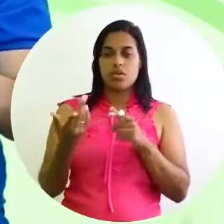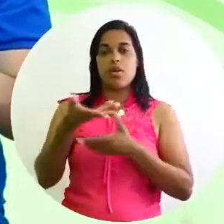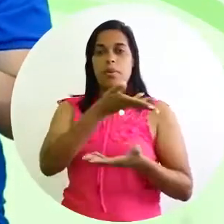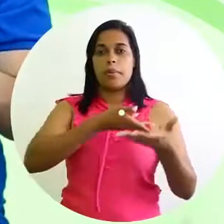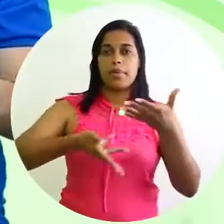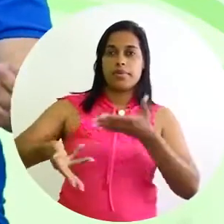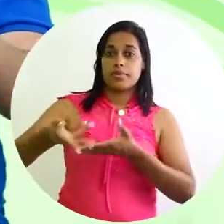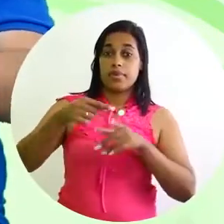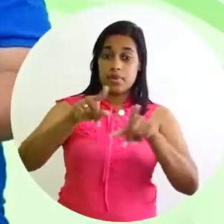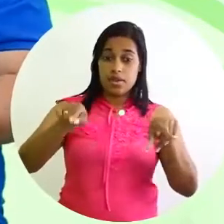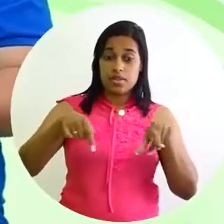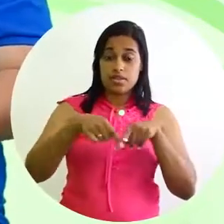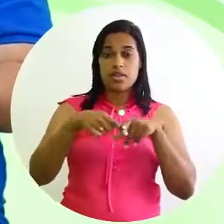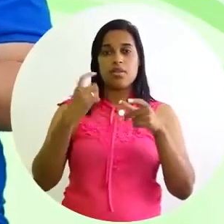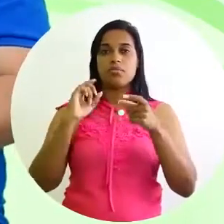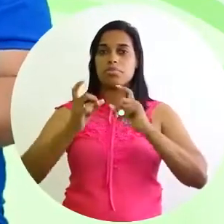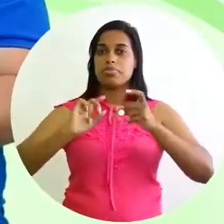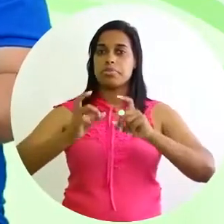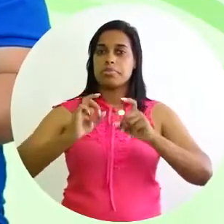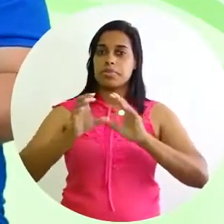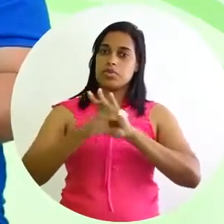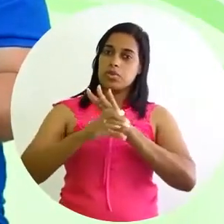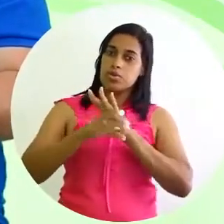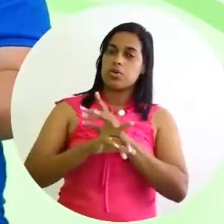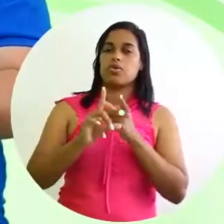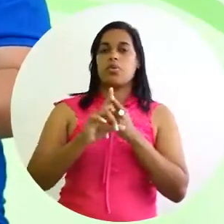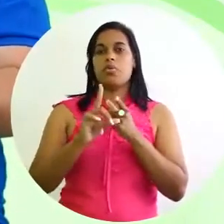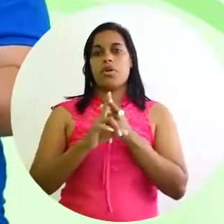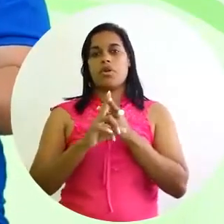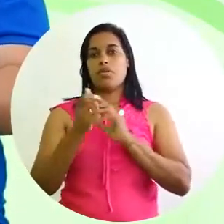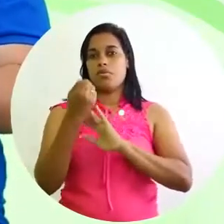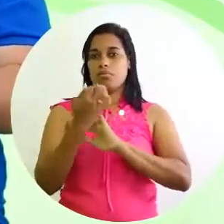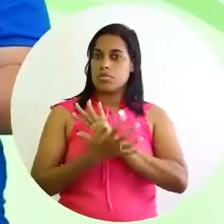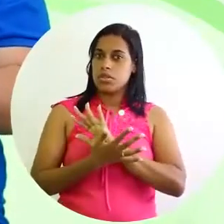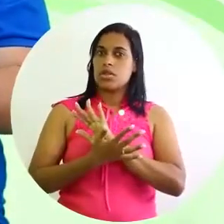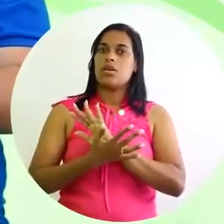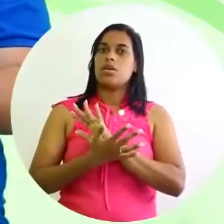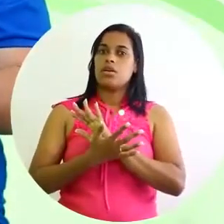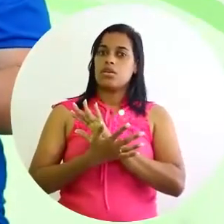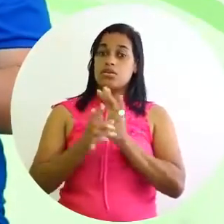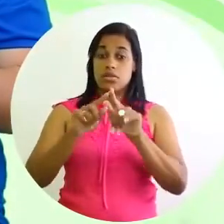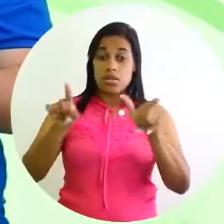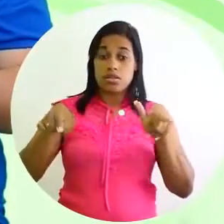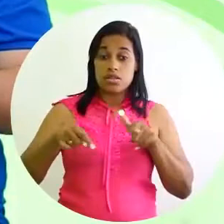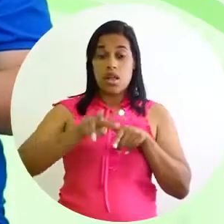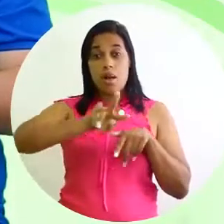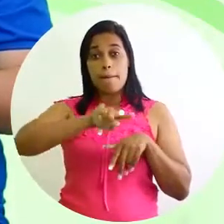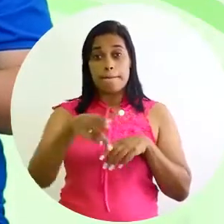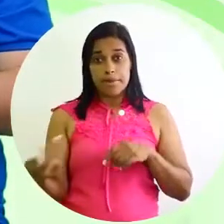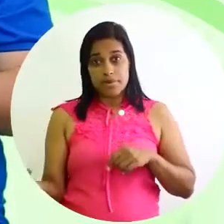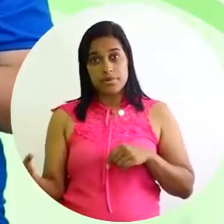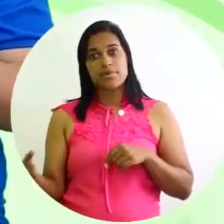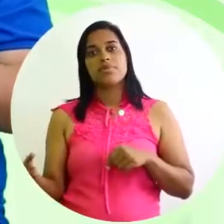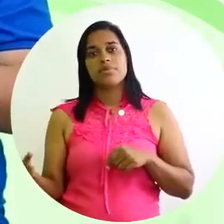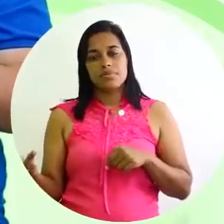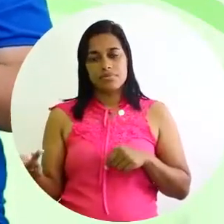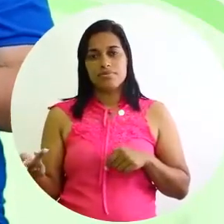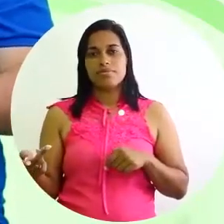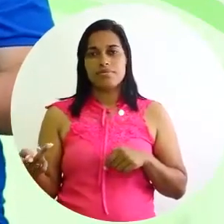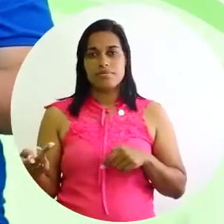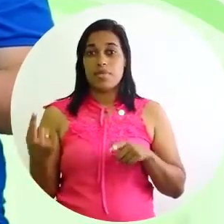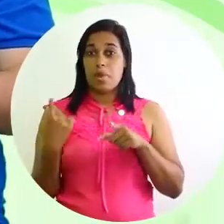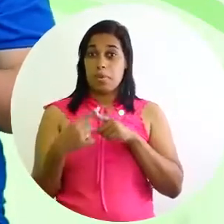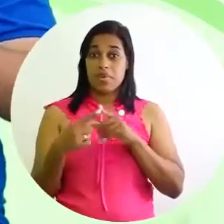compartilhem um com os outros, e na sala de aula a gente vem discutir o conteúdo. Então a gente está talvez fazendo uma sala de aula invertida nesse ponto de